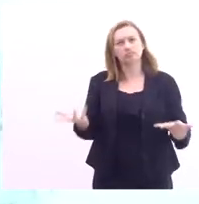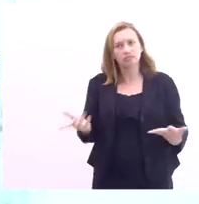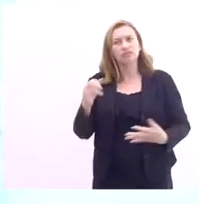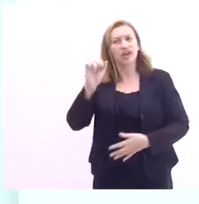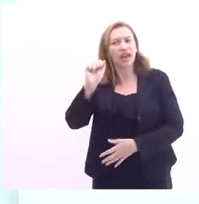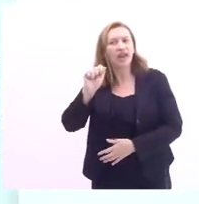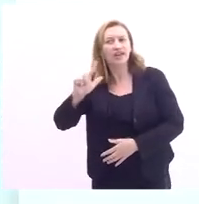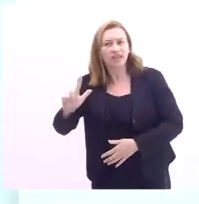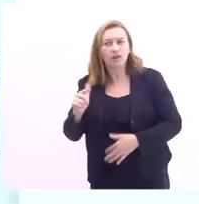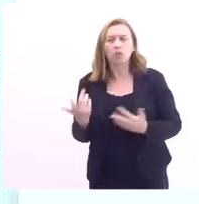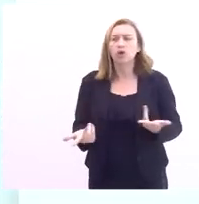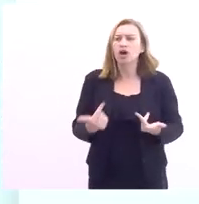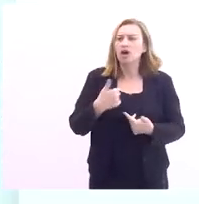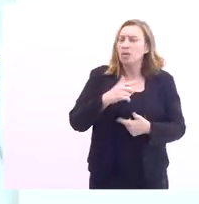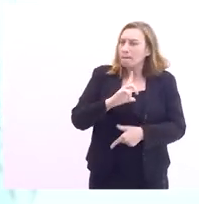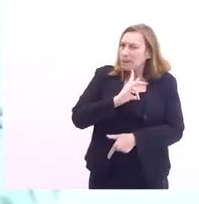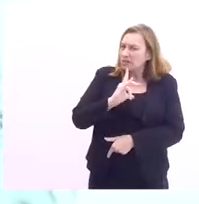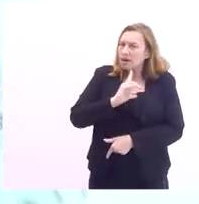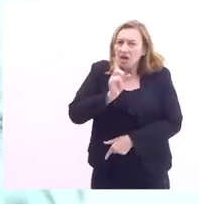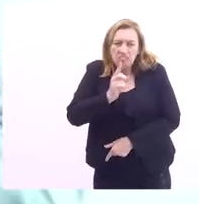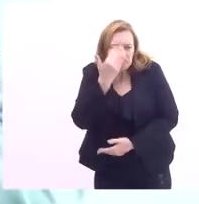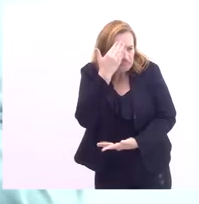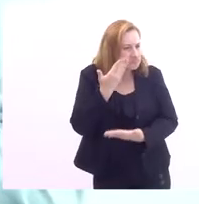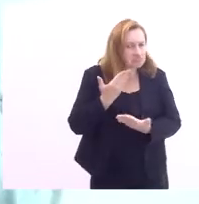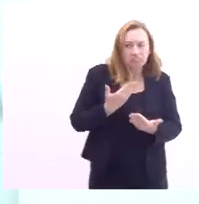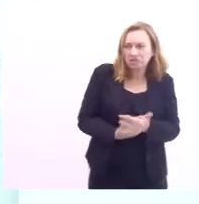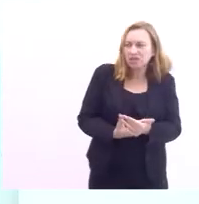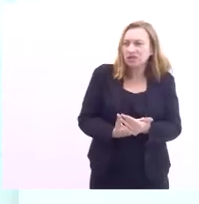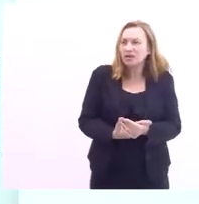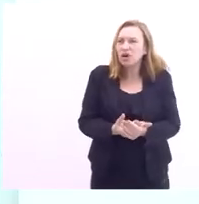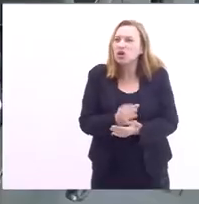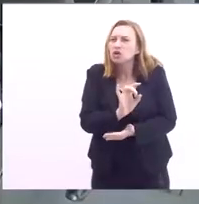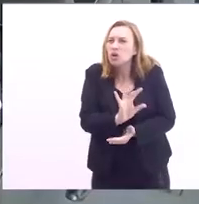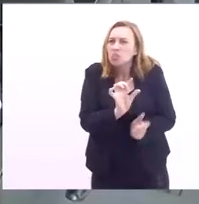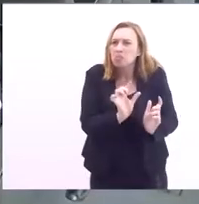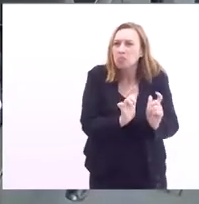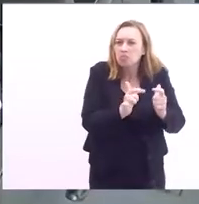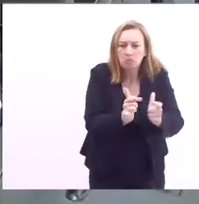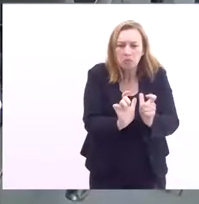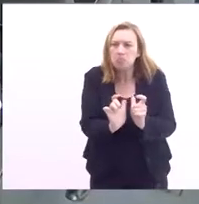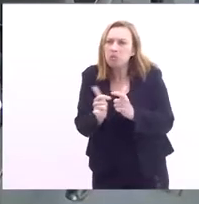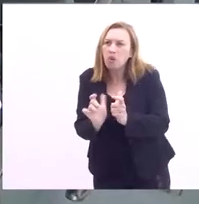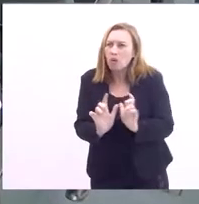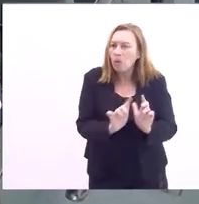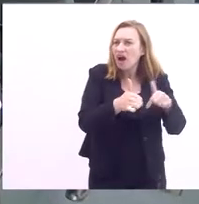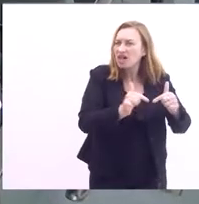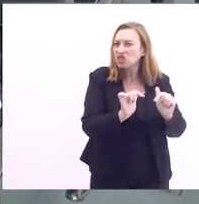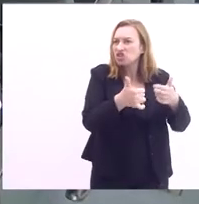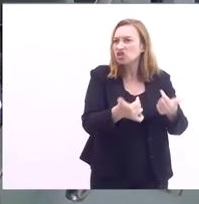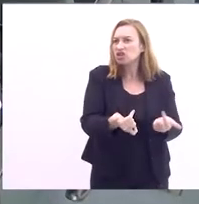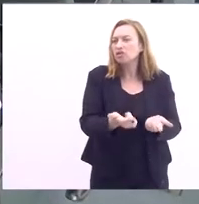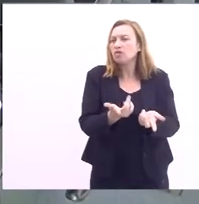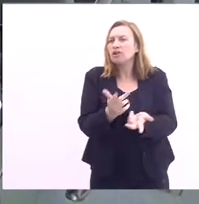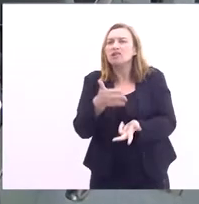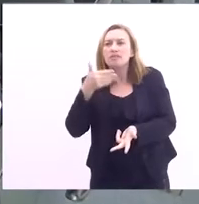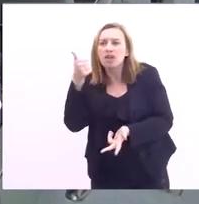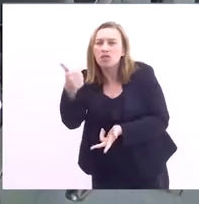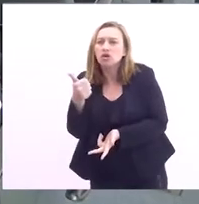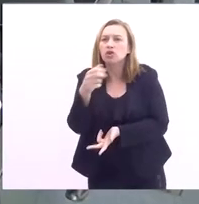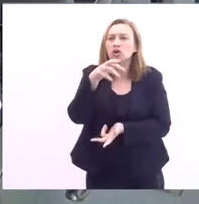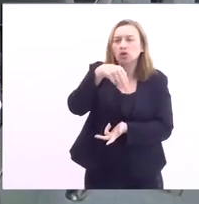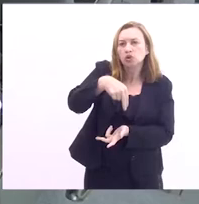Enel. Eu, particularmente, não acredito mais, a não ser pequenas ações isoladas, como essas melhorias no Noroeste,